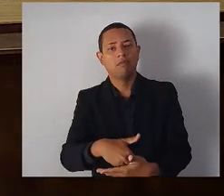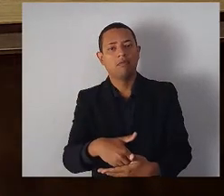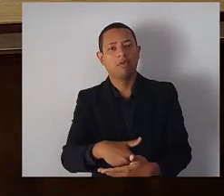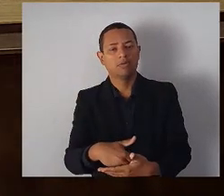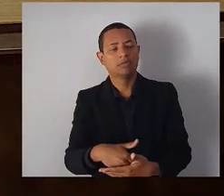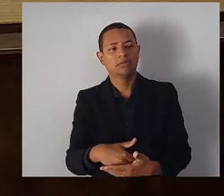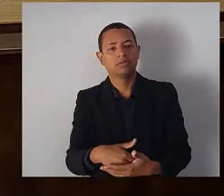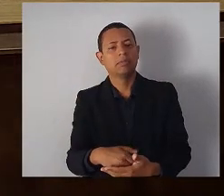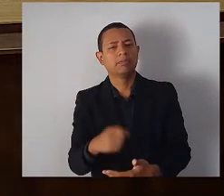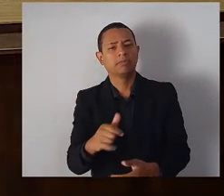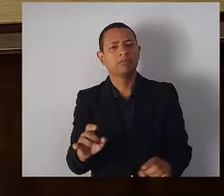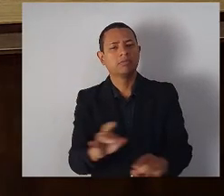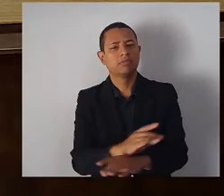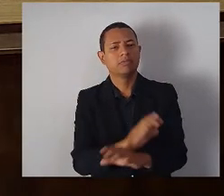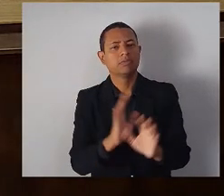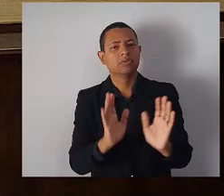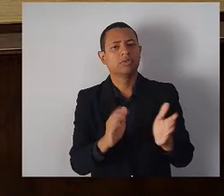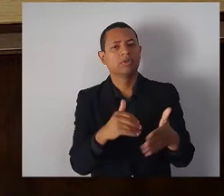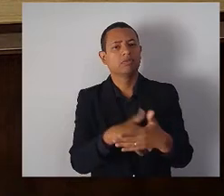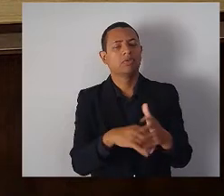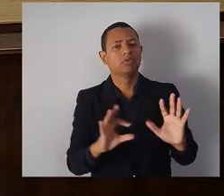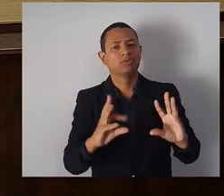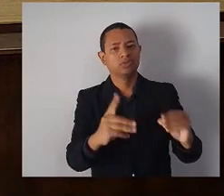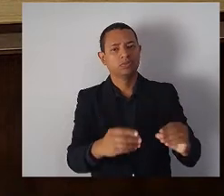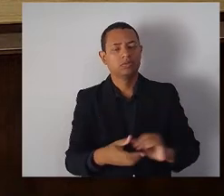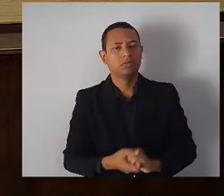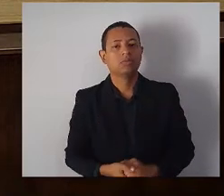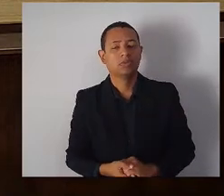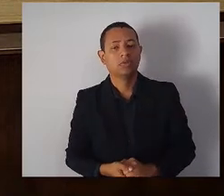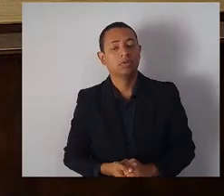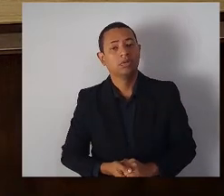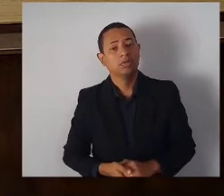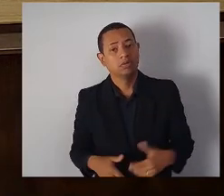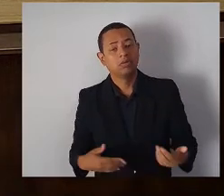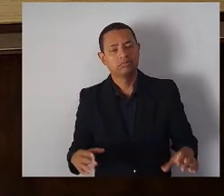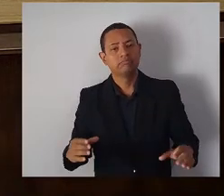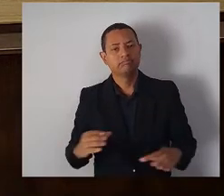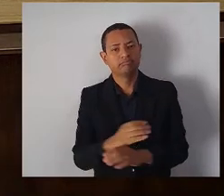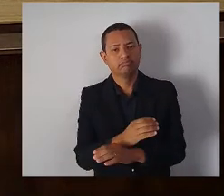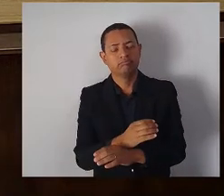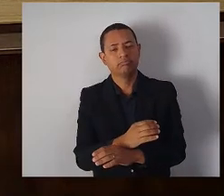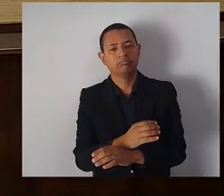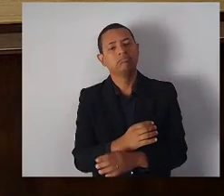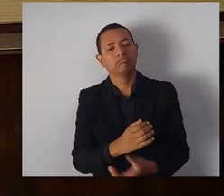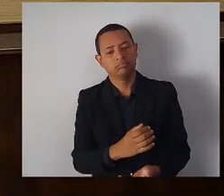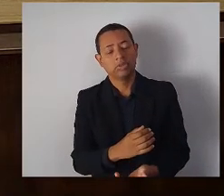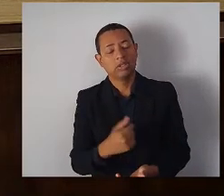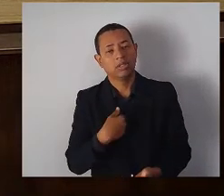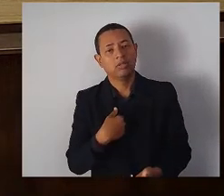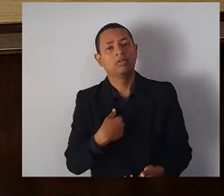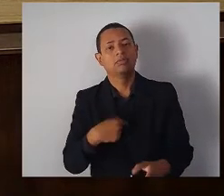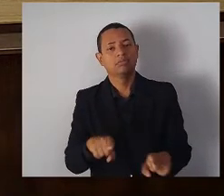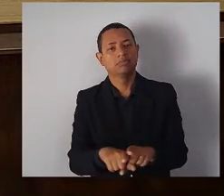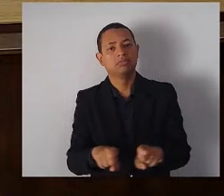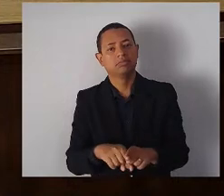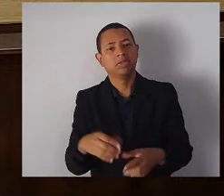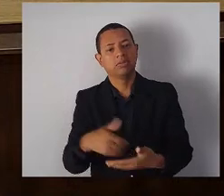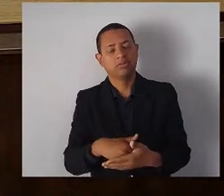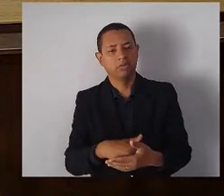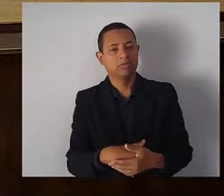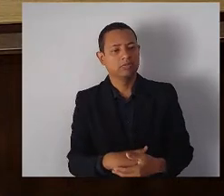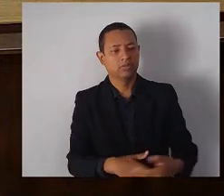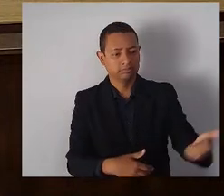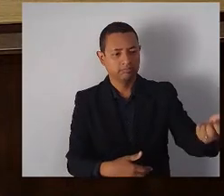todos os votos. Nesse caso, como é o coro completo, eu também voto e, pelos argumentos